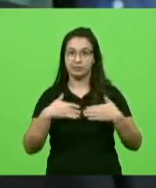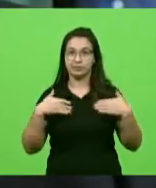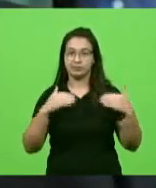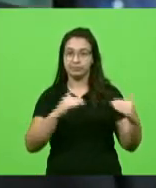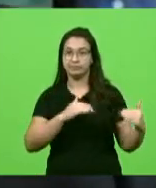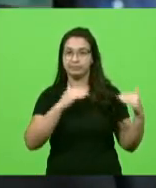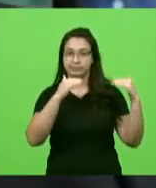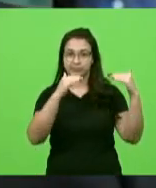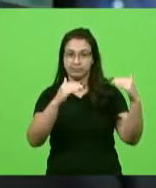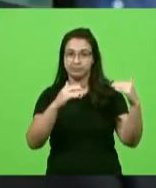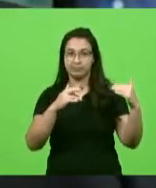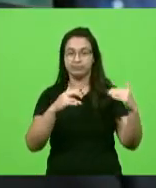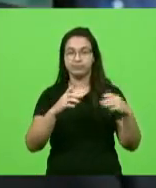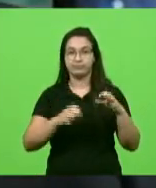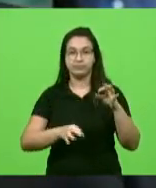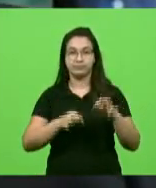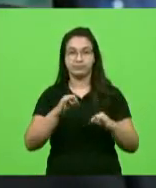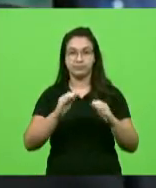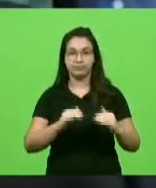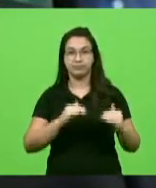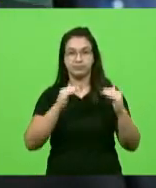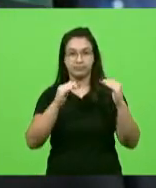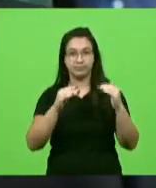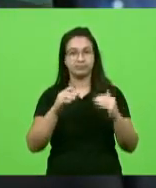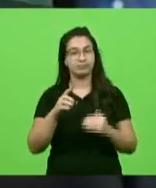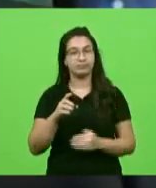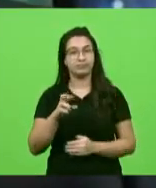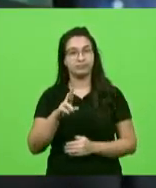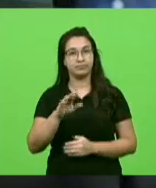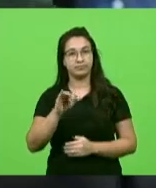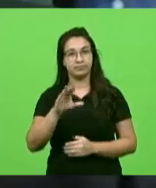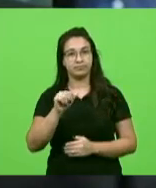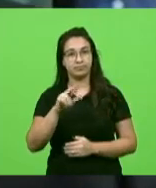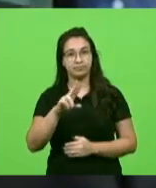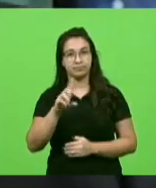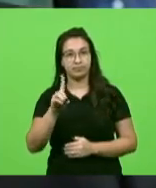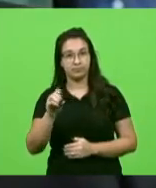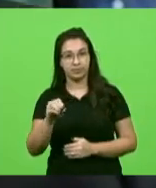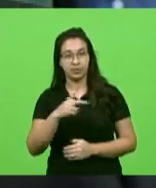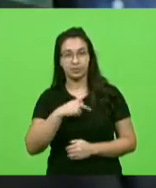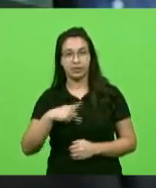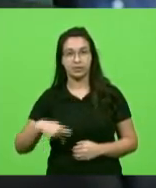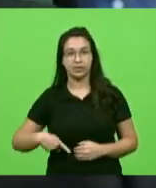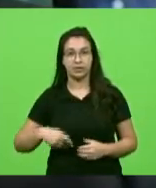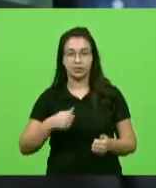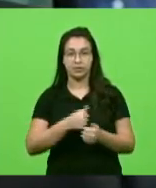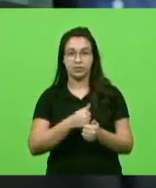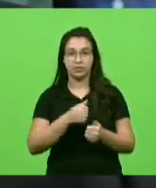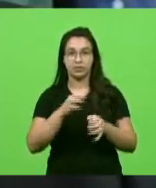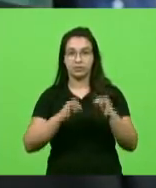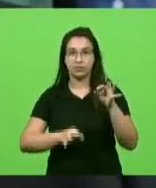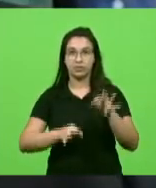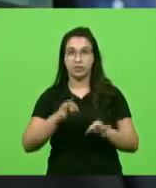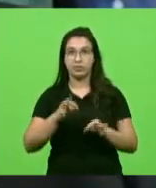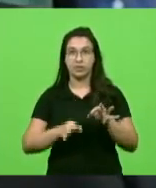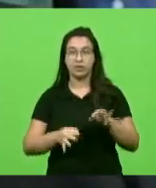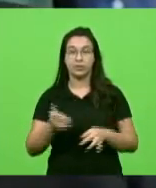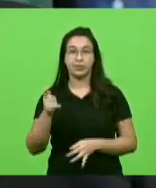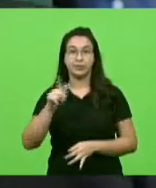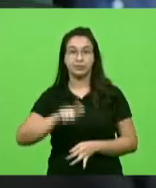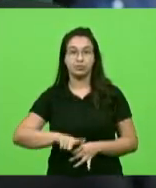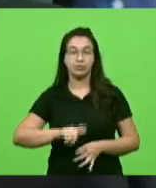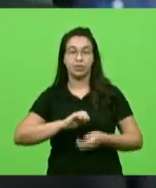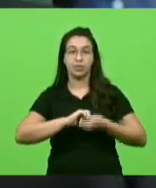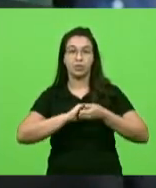Desembargador Ricardo vejo é o presidente é do tribunal especial de julgamento ao mesmo tempo e que também um